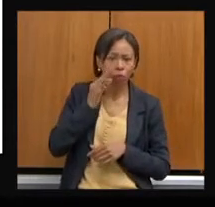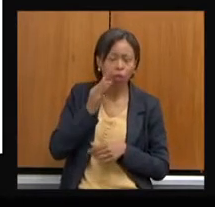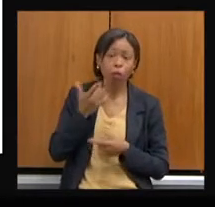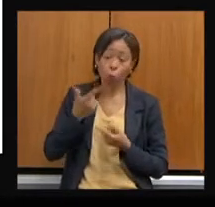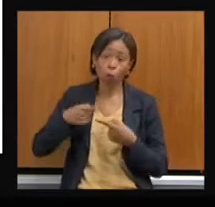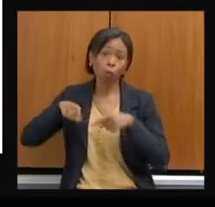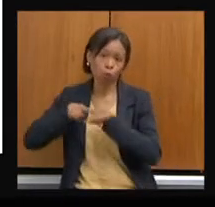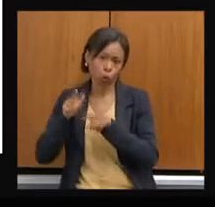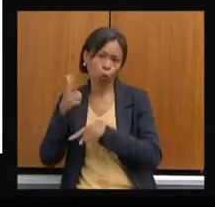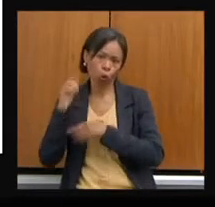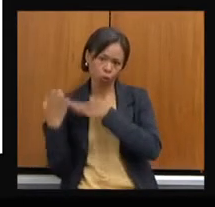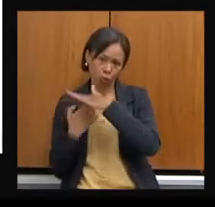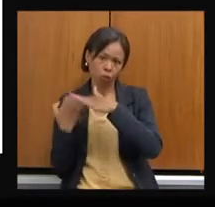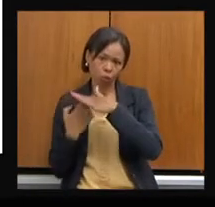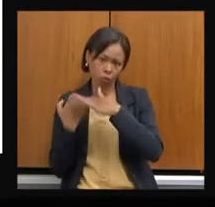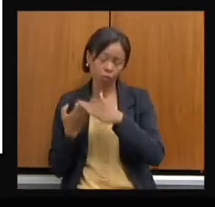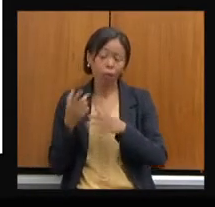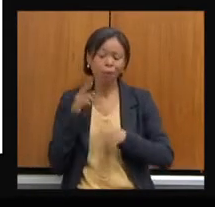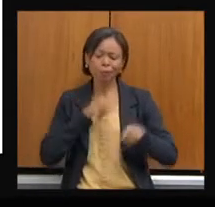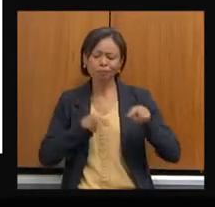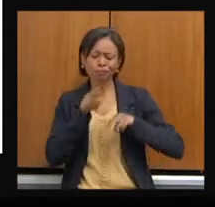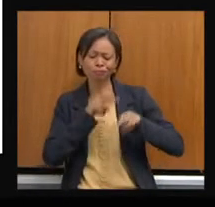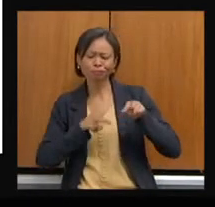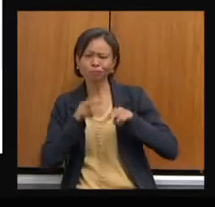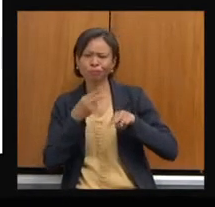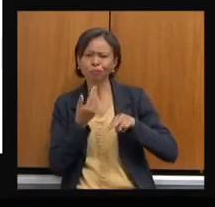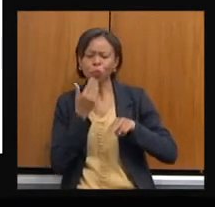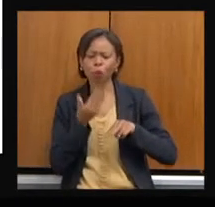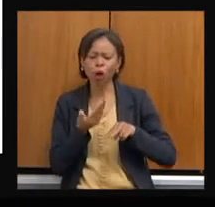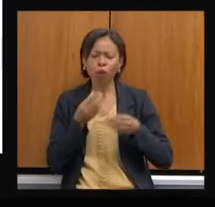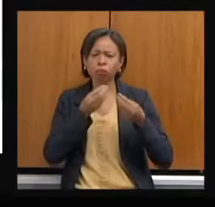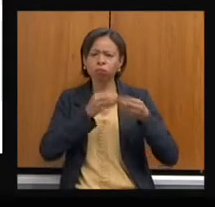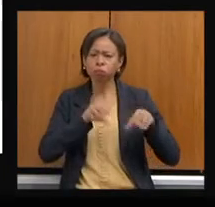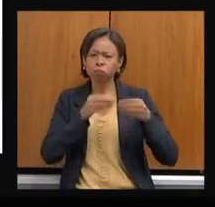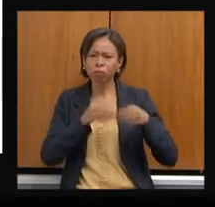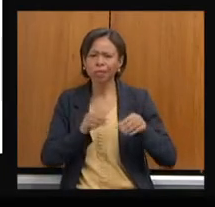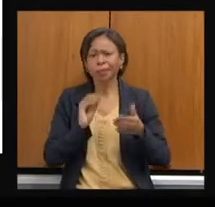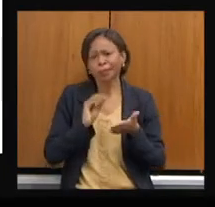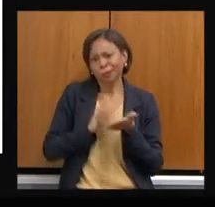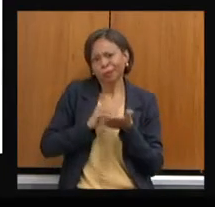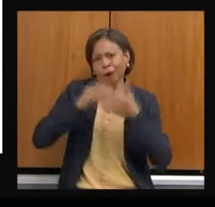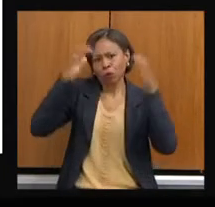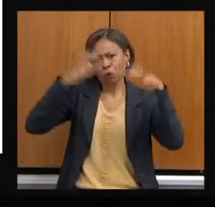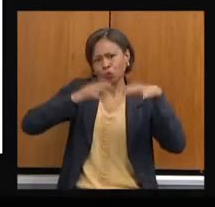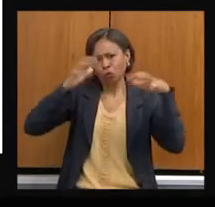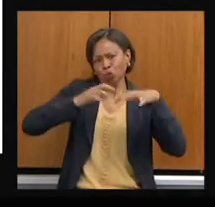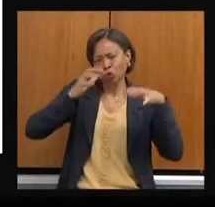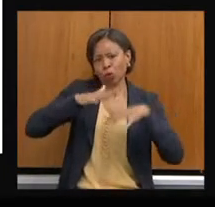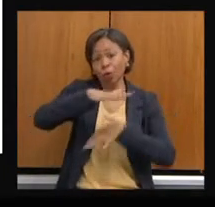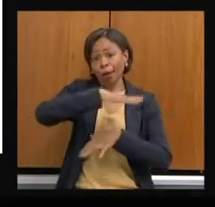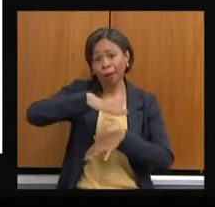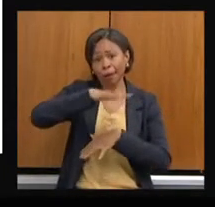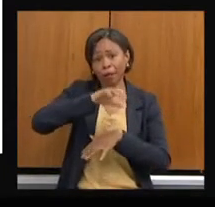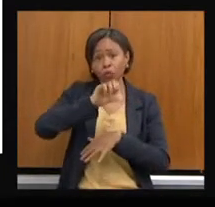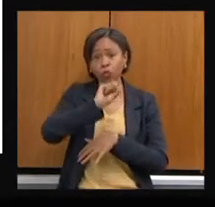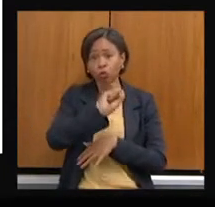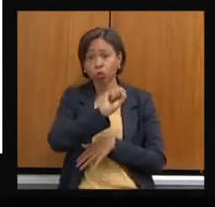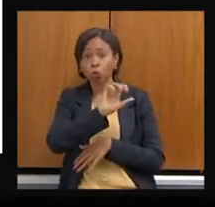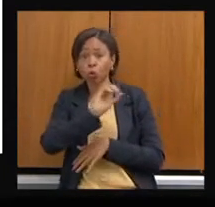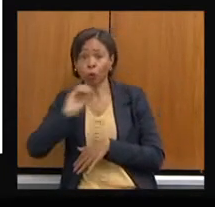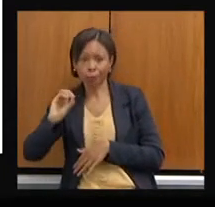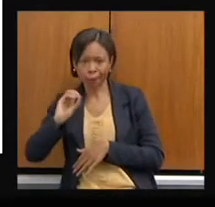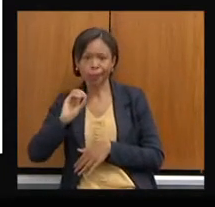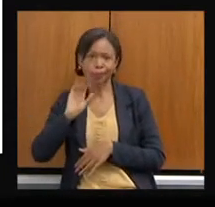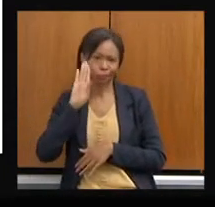senar para avaliar as perdas devido à falta de chuvas que principalmente na região Sudoeste do estado